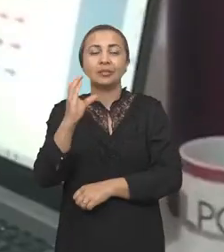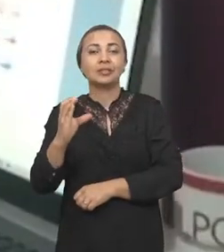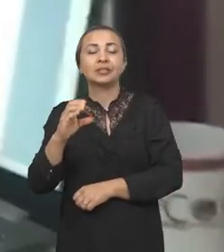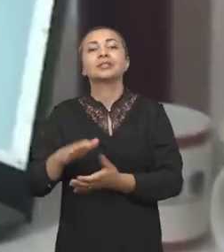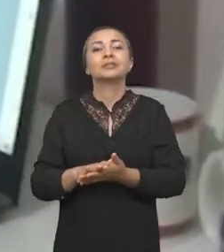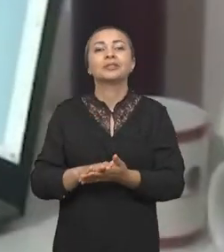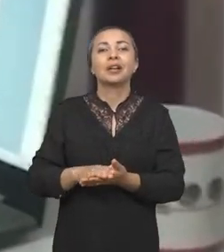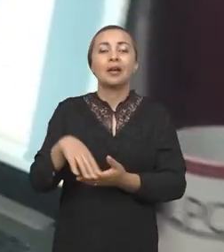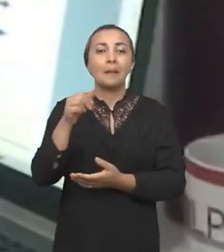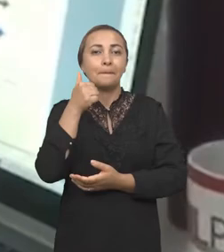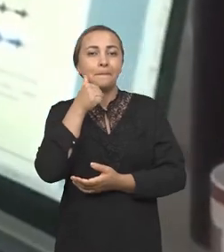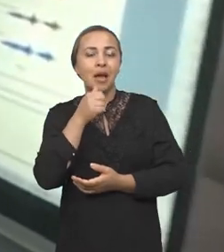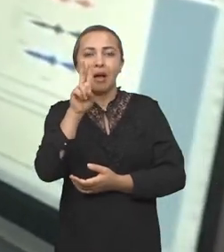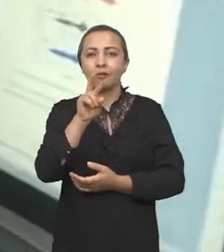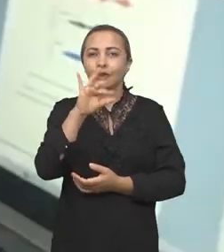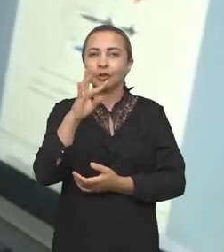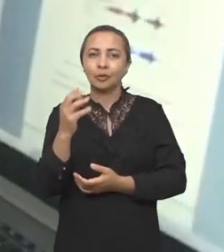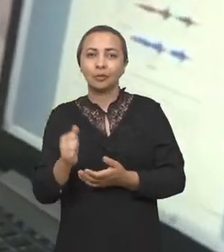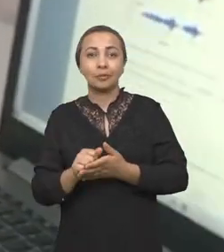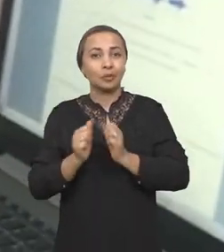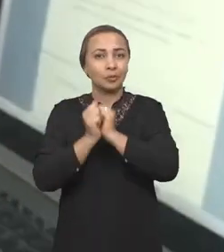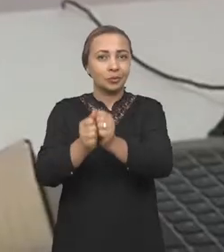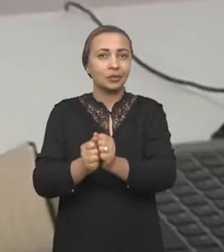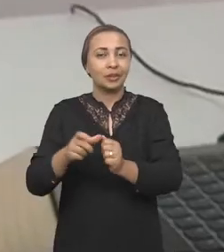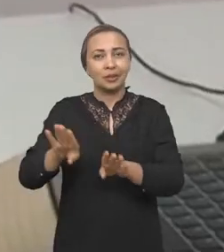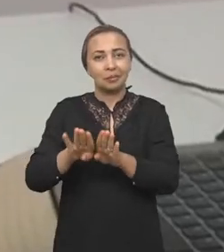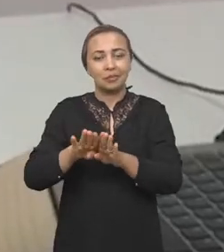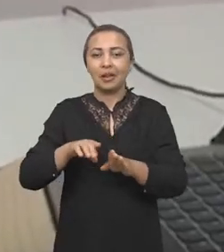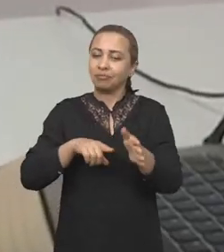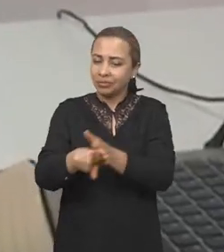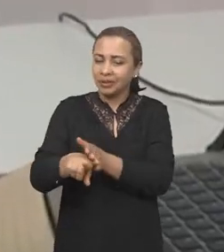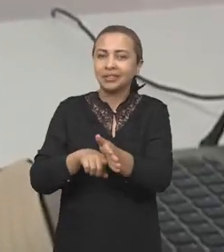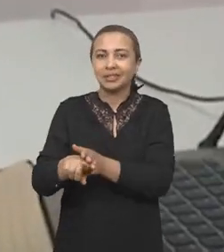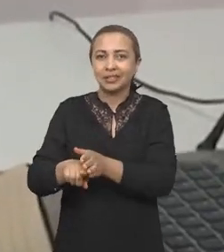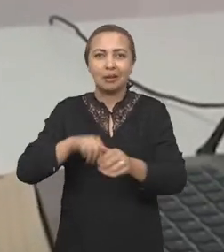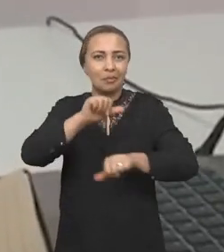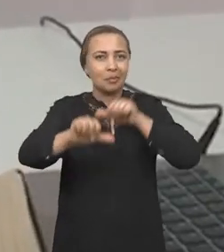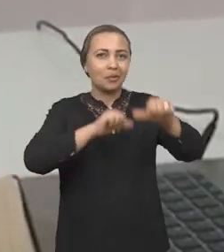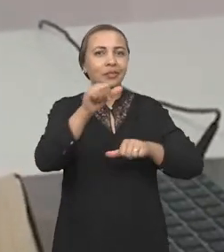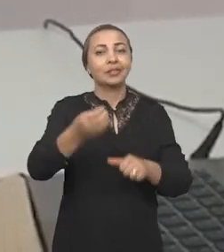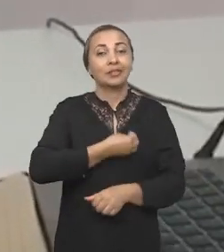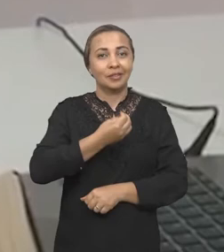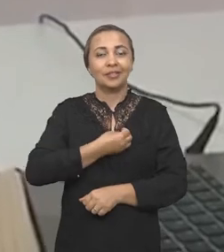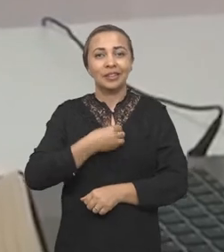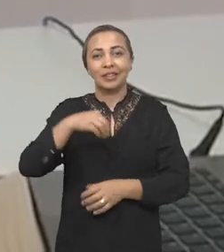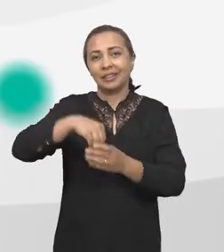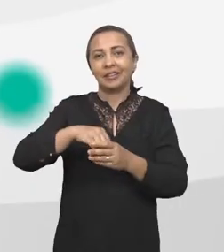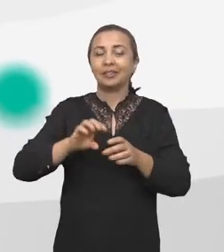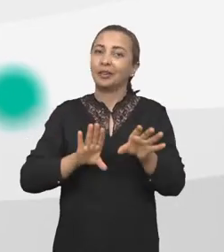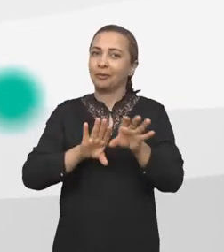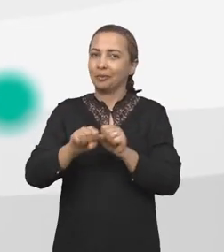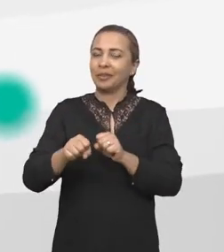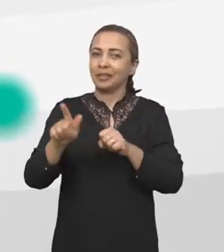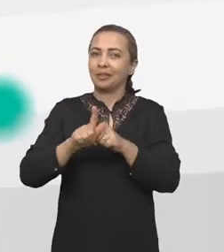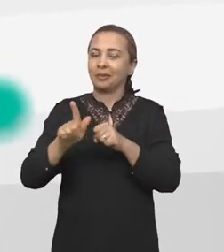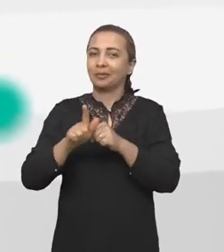Fortaleza, Vitória conta como a participação na pesquisa tem transformado a vida dela dentro da graduação. A sensação